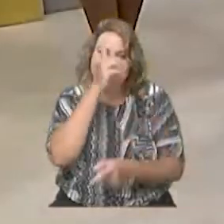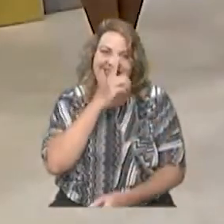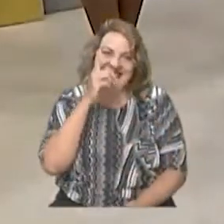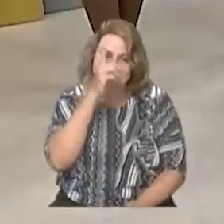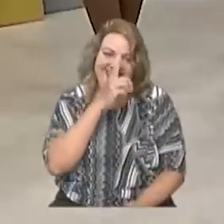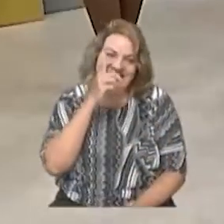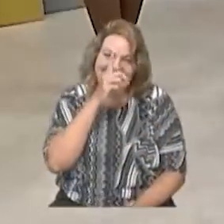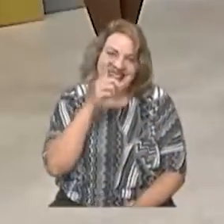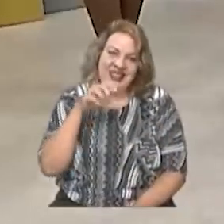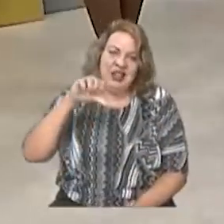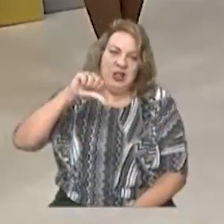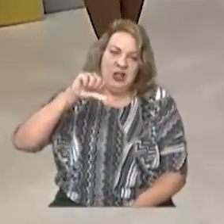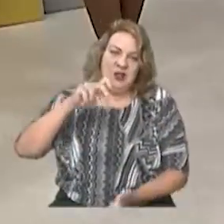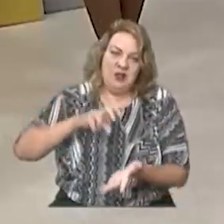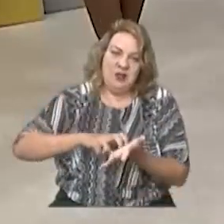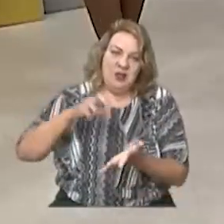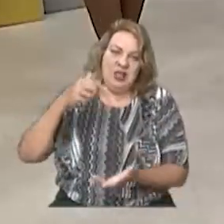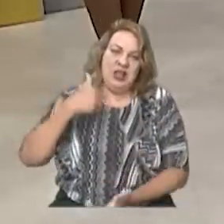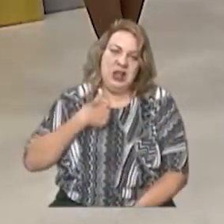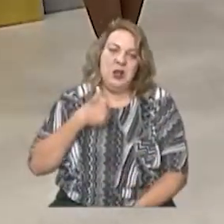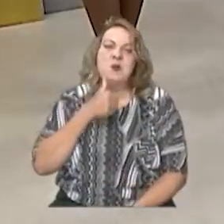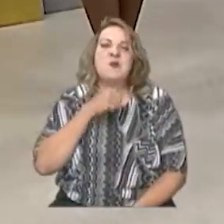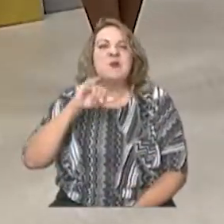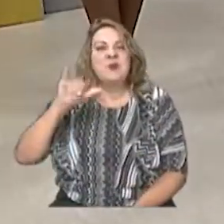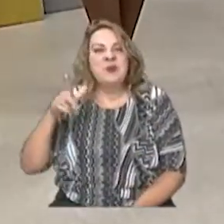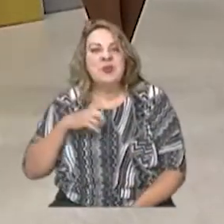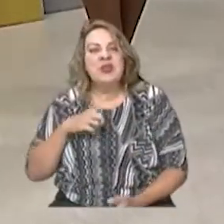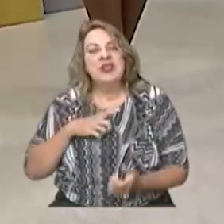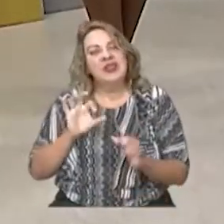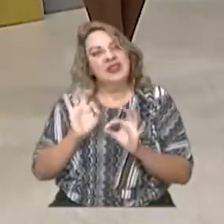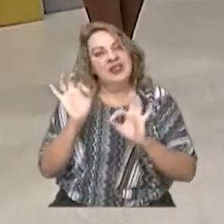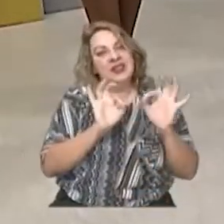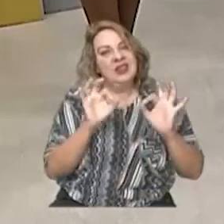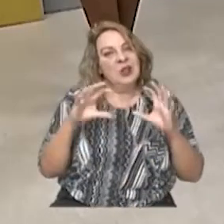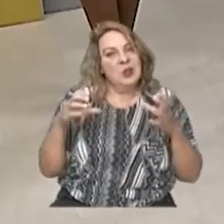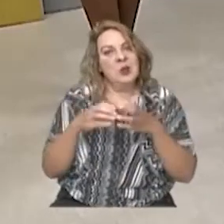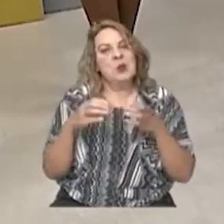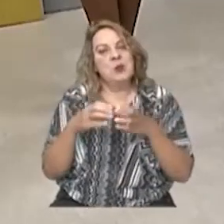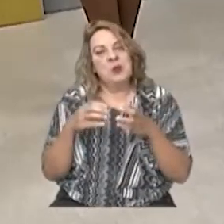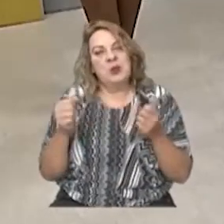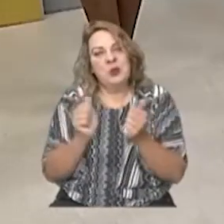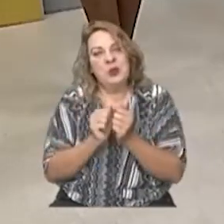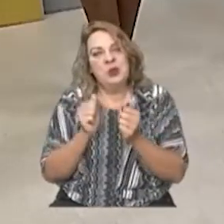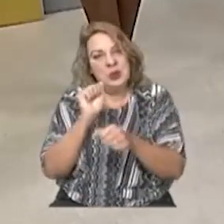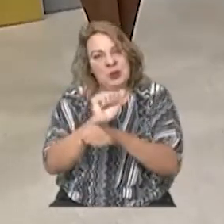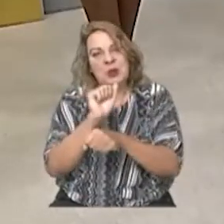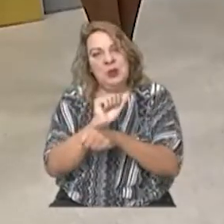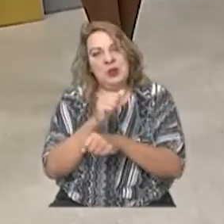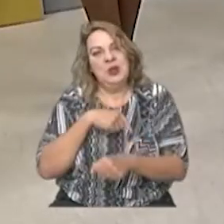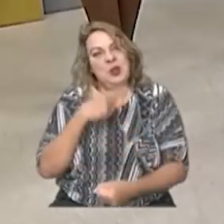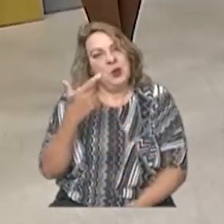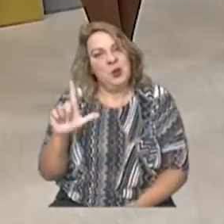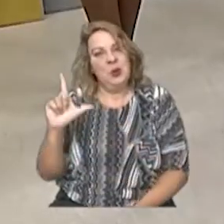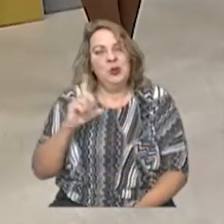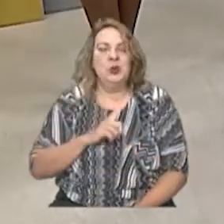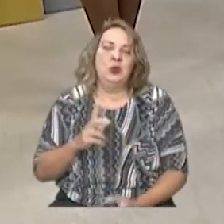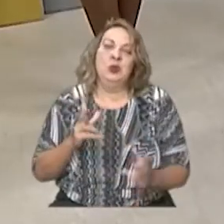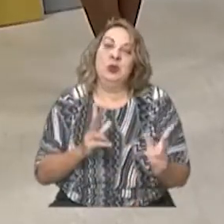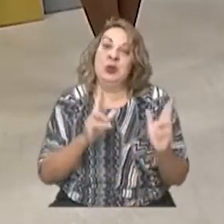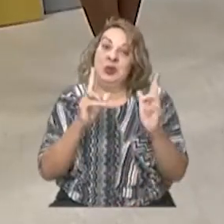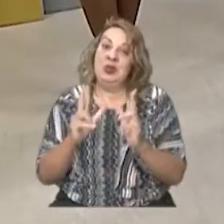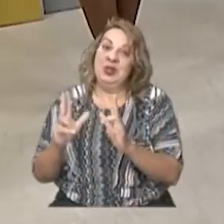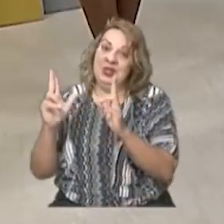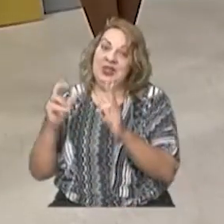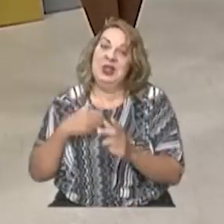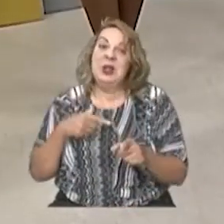vem, 9 da manhã, eu, Jaque, nossos assistentes, toda a turma aqui presente, te espera com mais uma edição e prepara